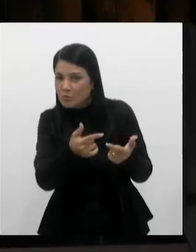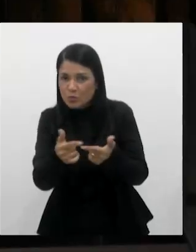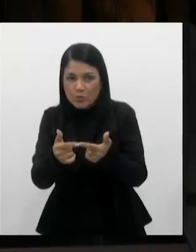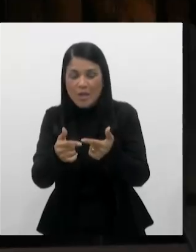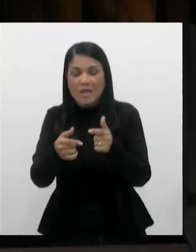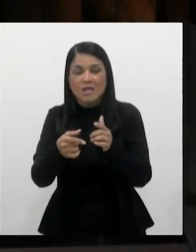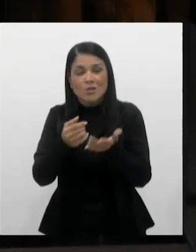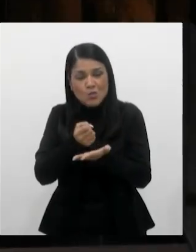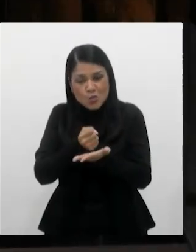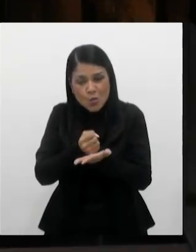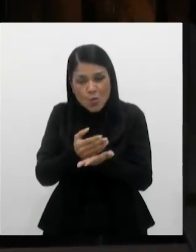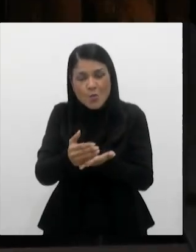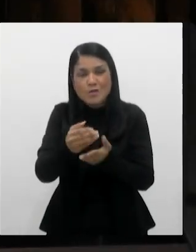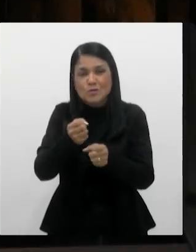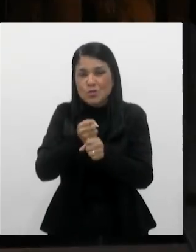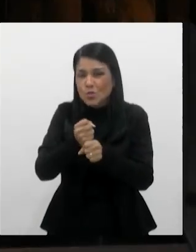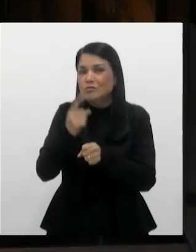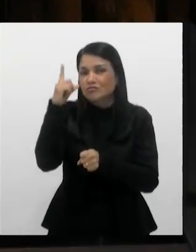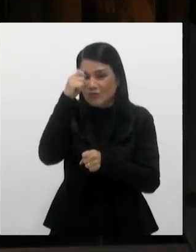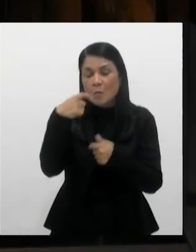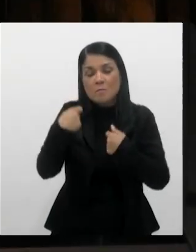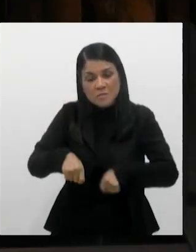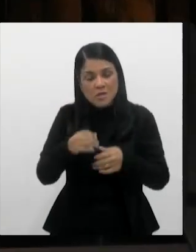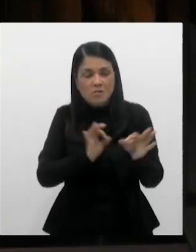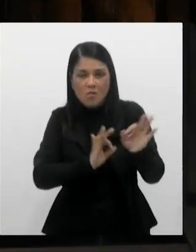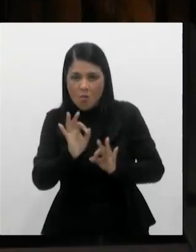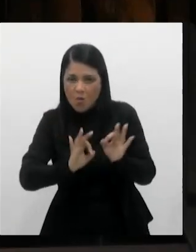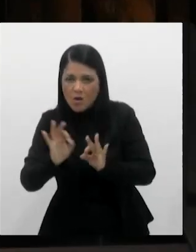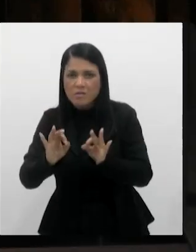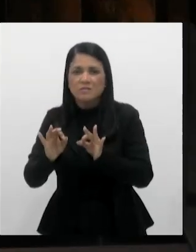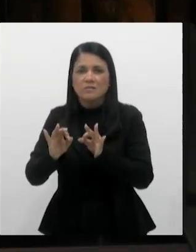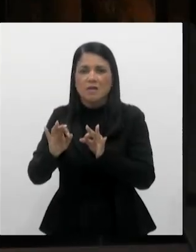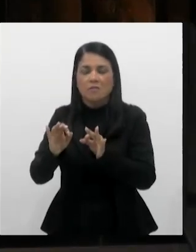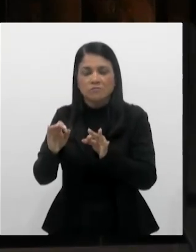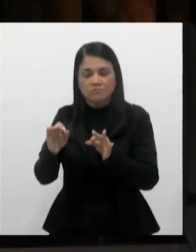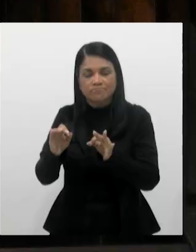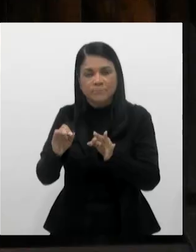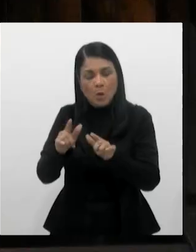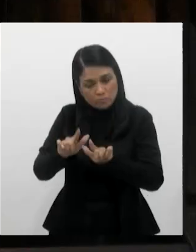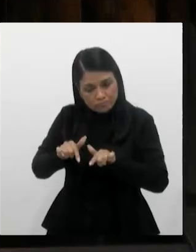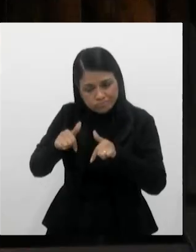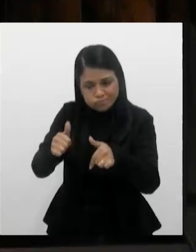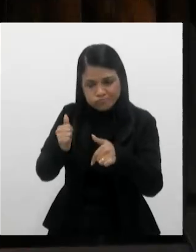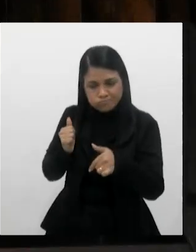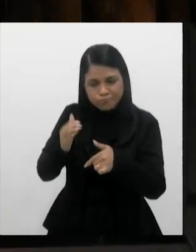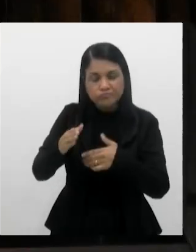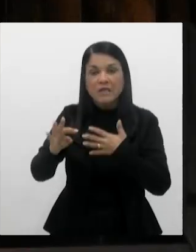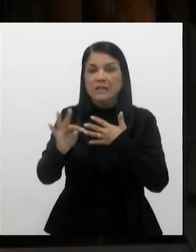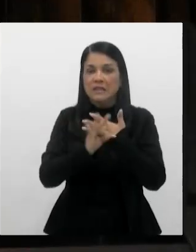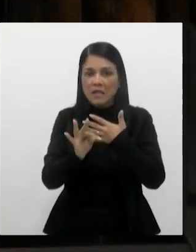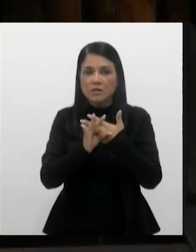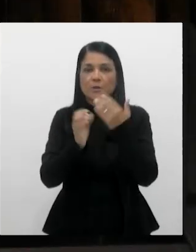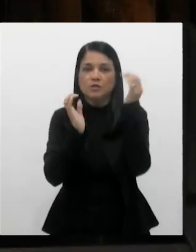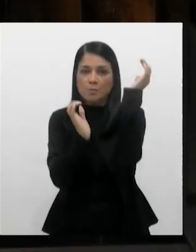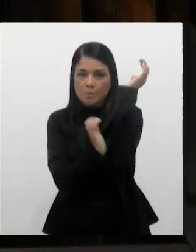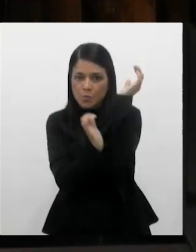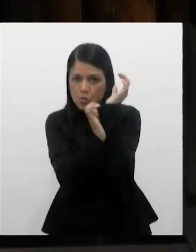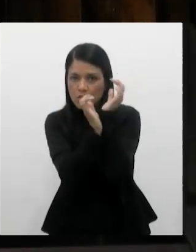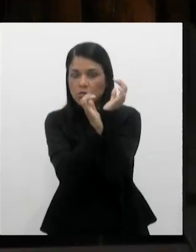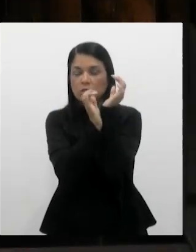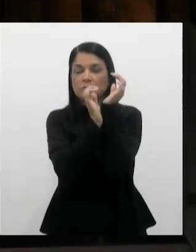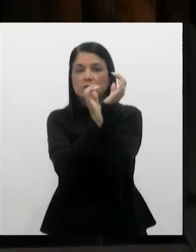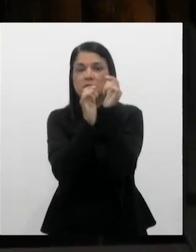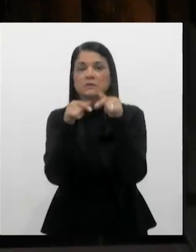ano muito difícil, então a gente precisa organizar para estar mais pronto, tecnicamente, burocraticamente,